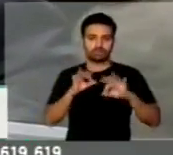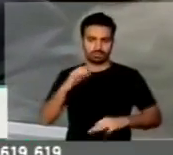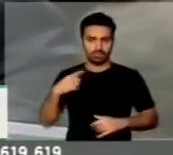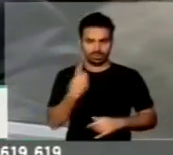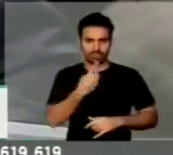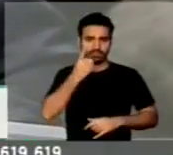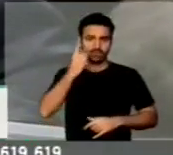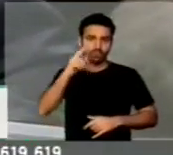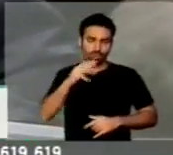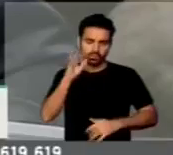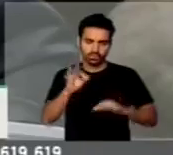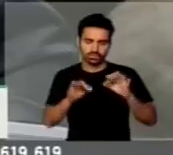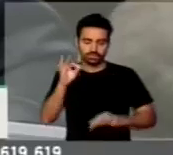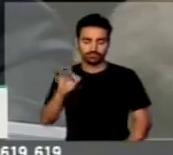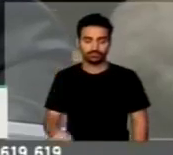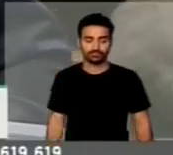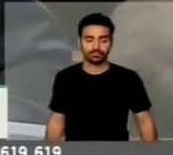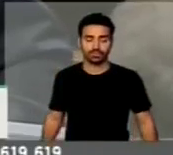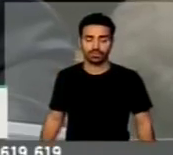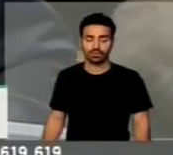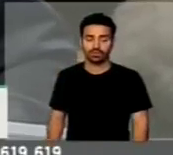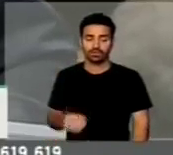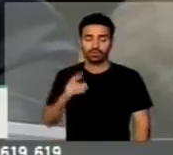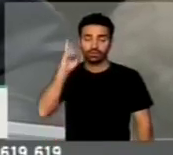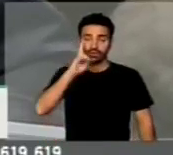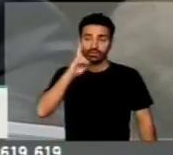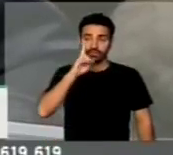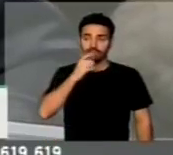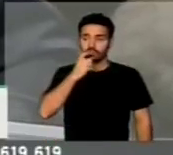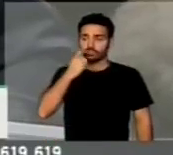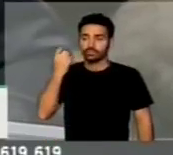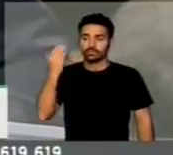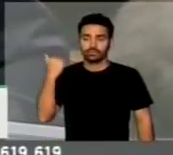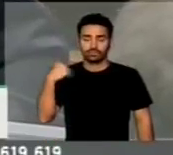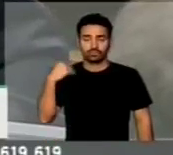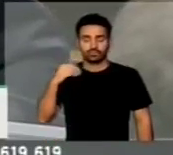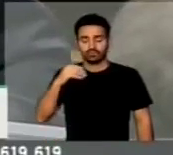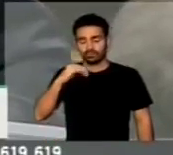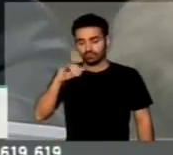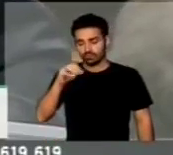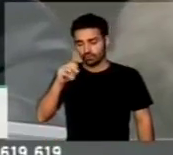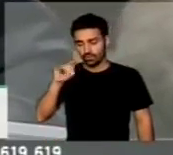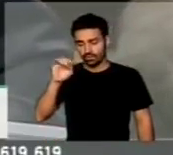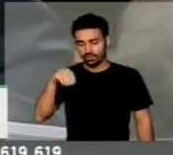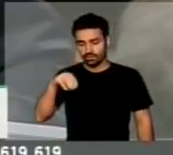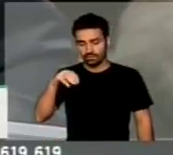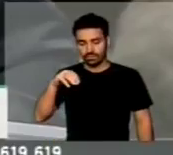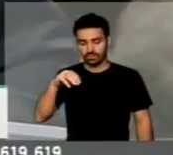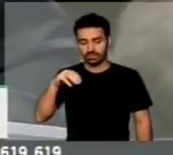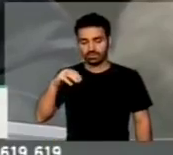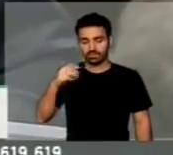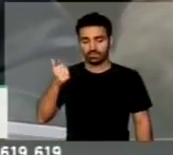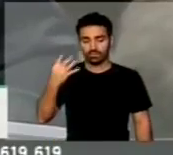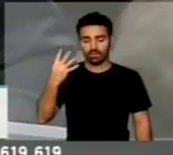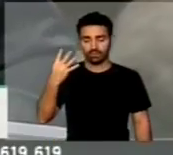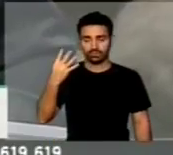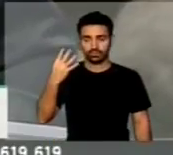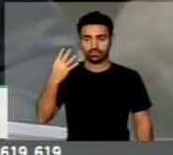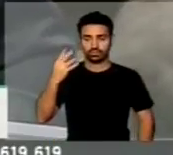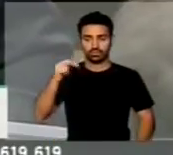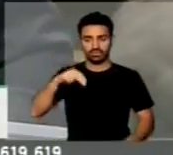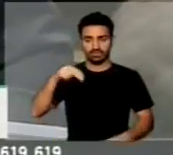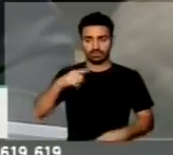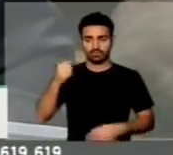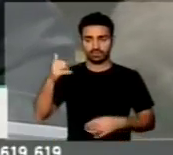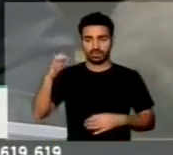E por isso, eu lembro aqui o recente julgado do ministro Joaquim Barbosa, de 4 de 11 de 2010, que textualmente diz o